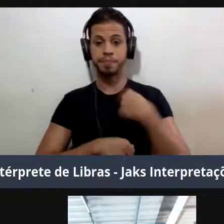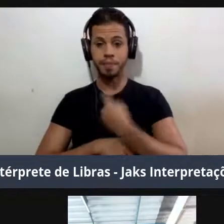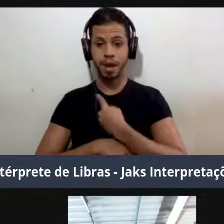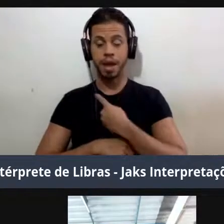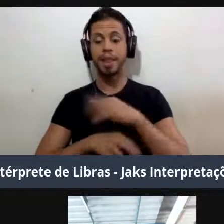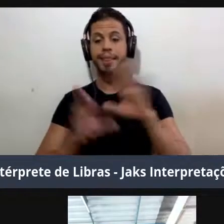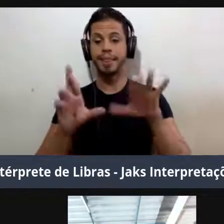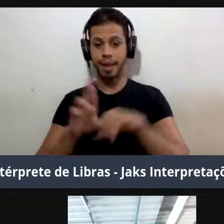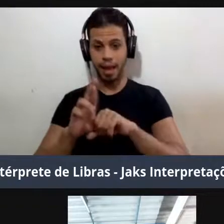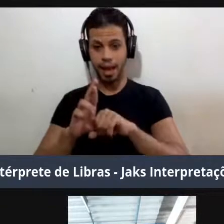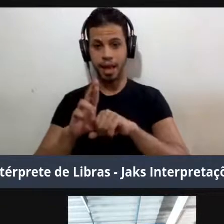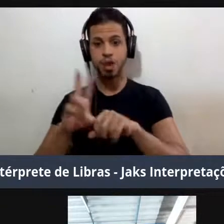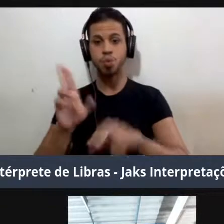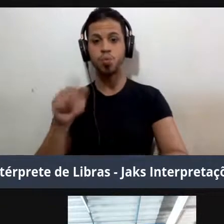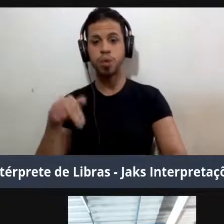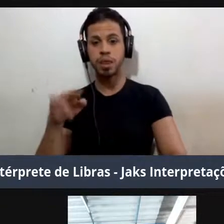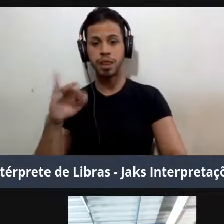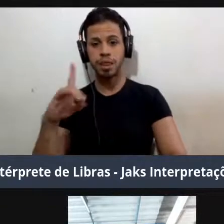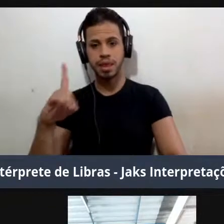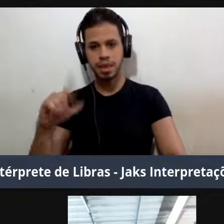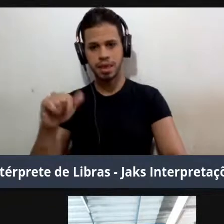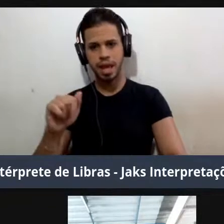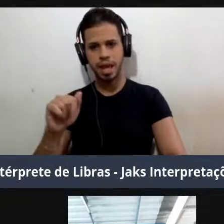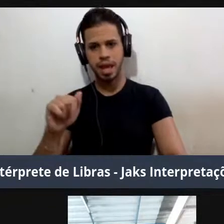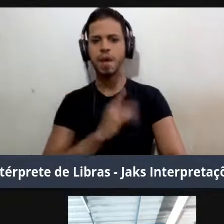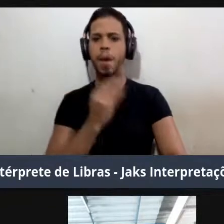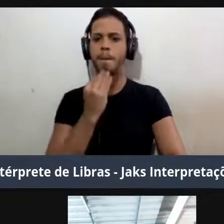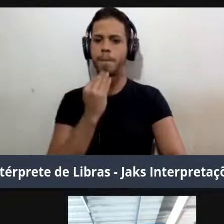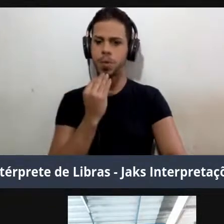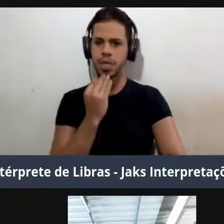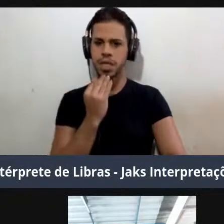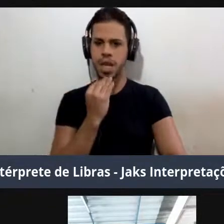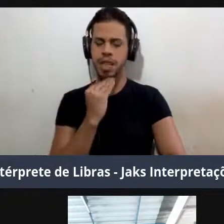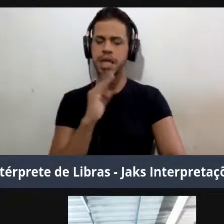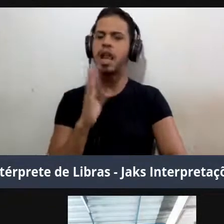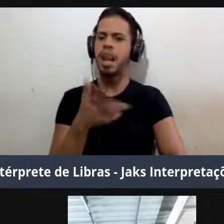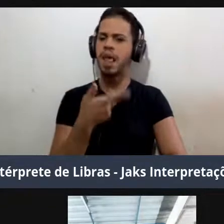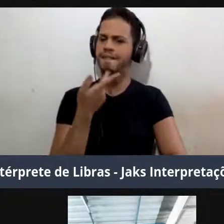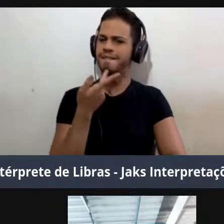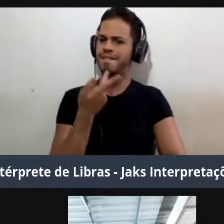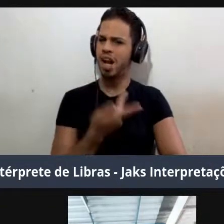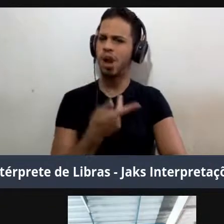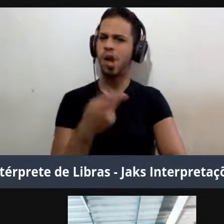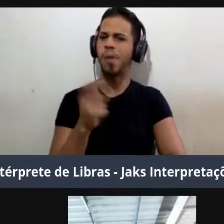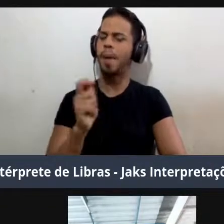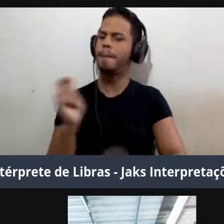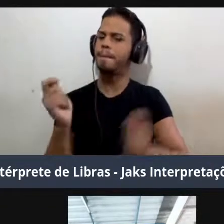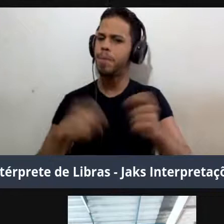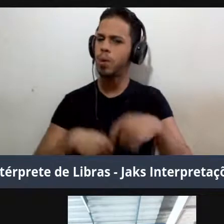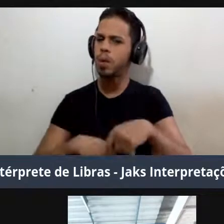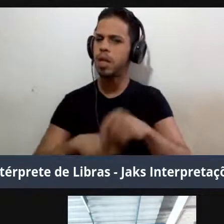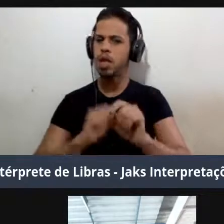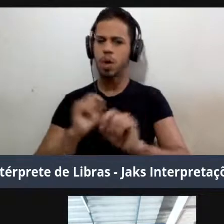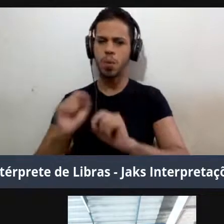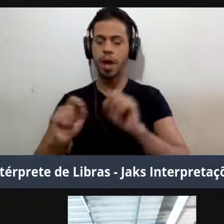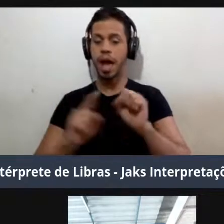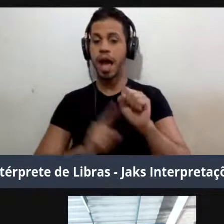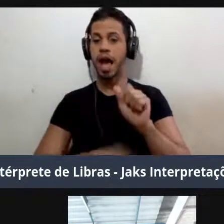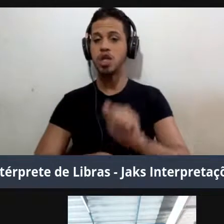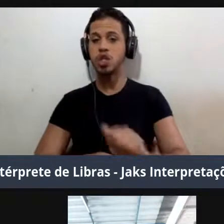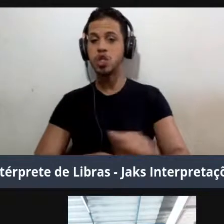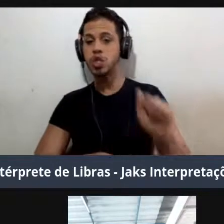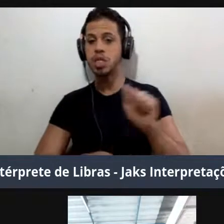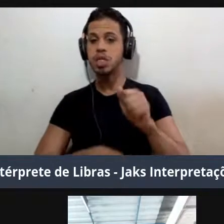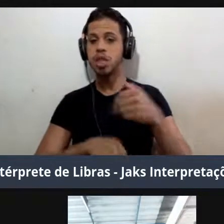essa oportunidade, eles até falaram que poderia ser uma associação municipal, né? Mas como nós já tínhamos tentado,